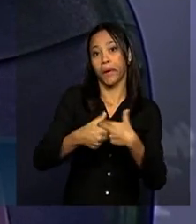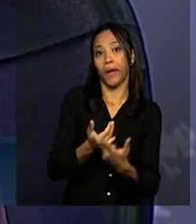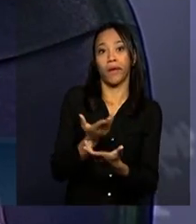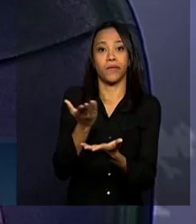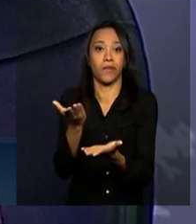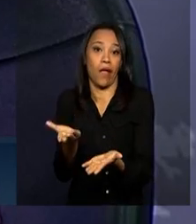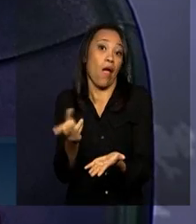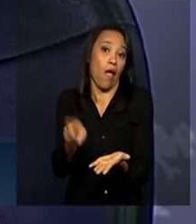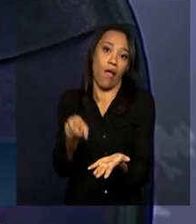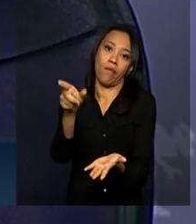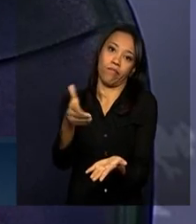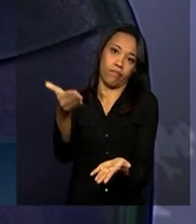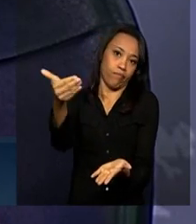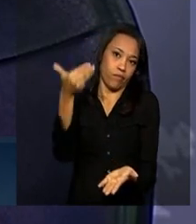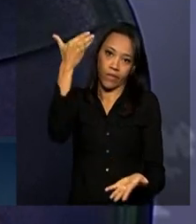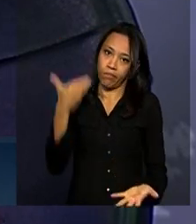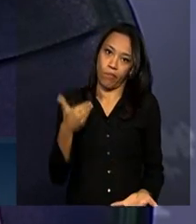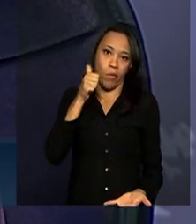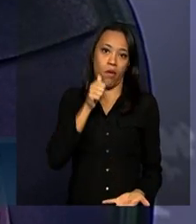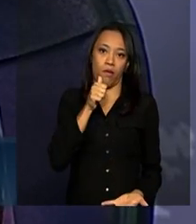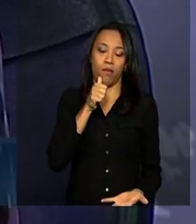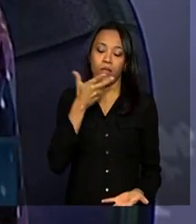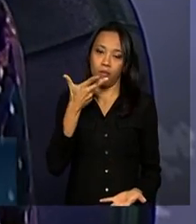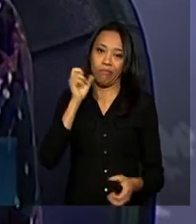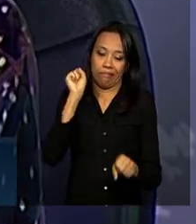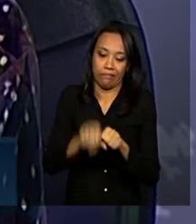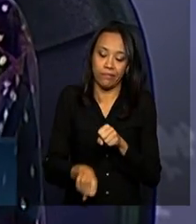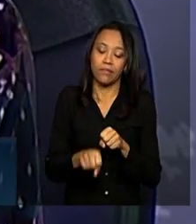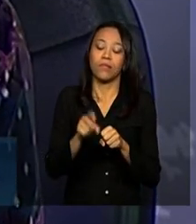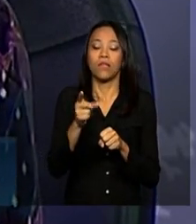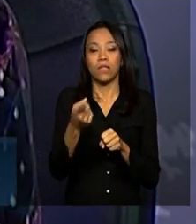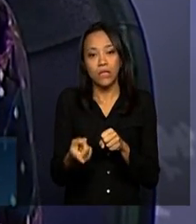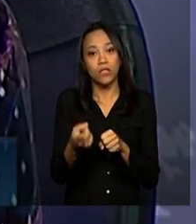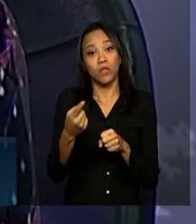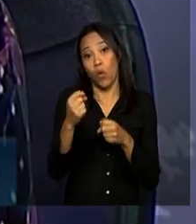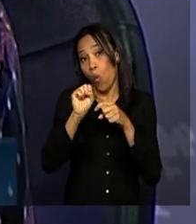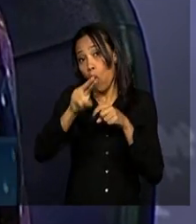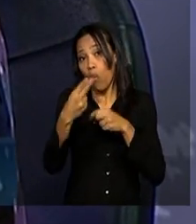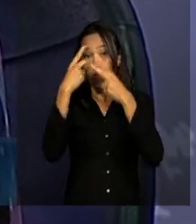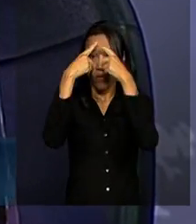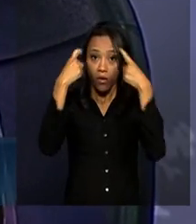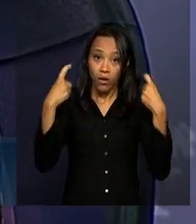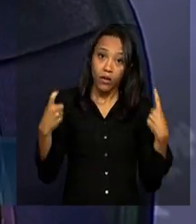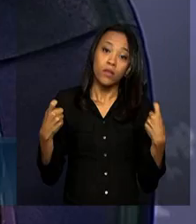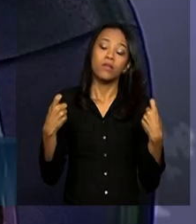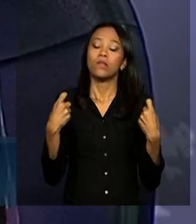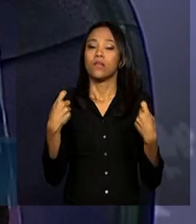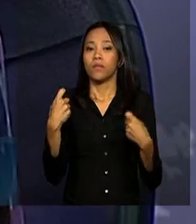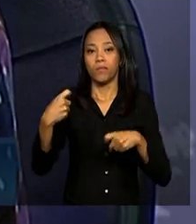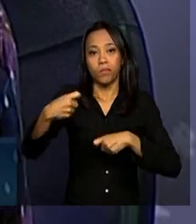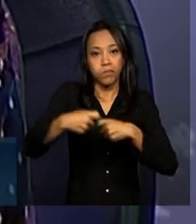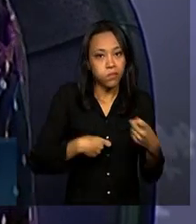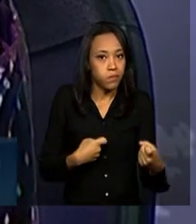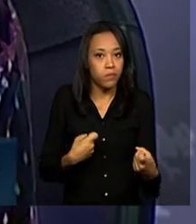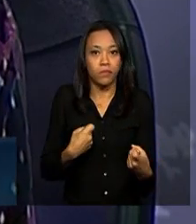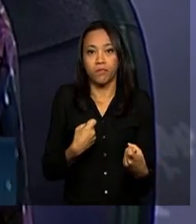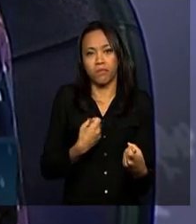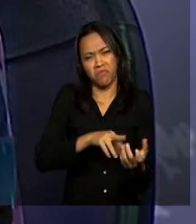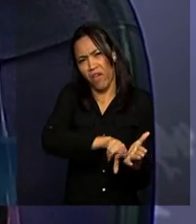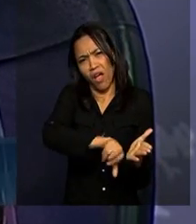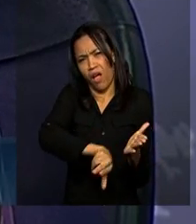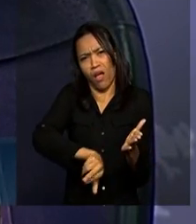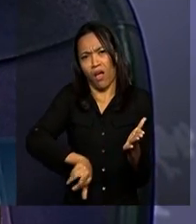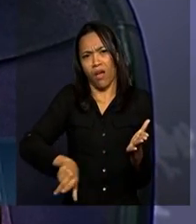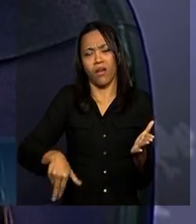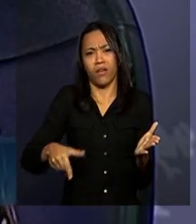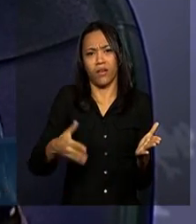de ela ser mulher. Violência doméstica e ou violência sexual e todos os outros tipos